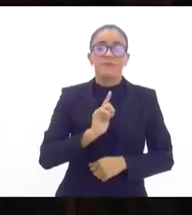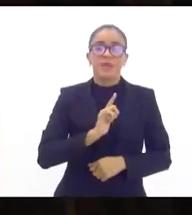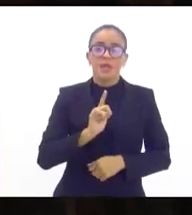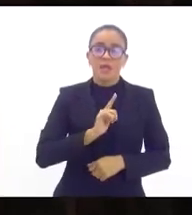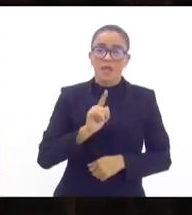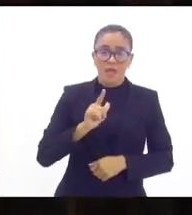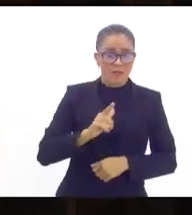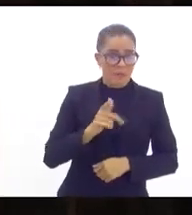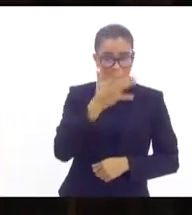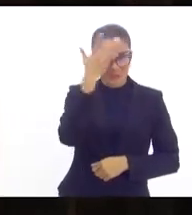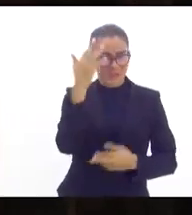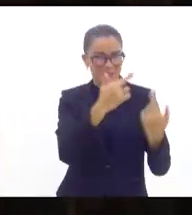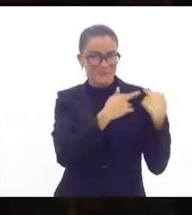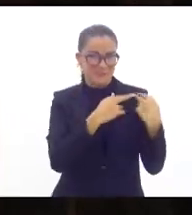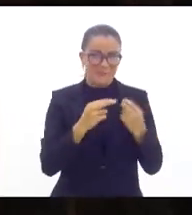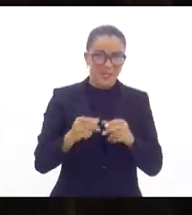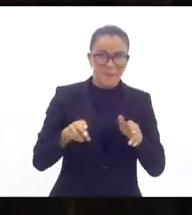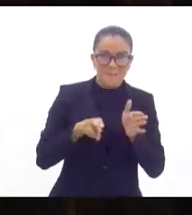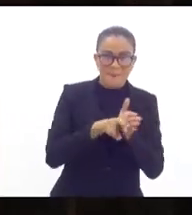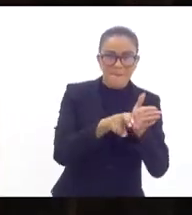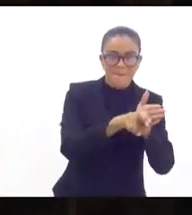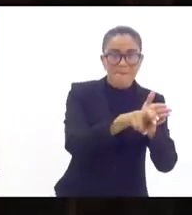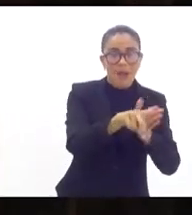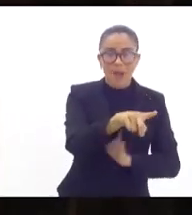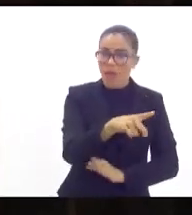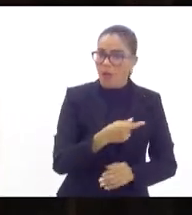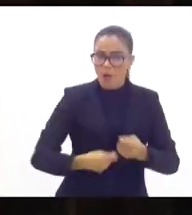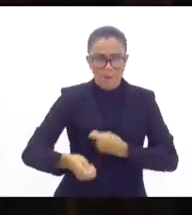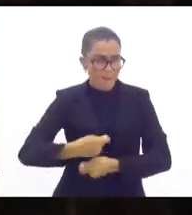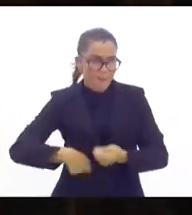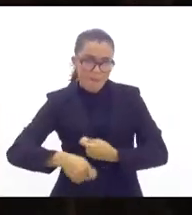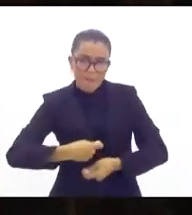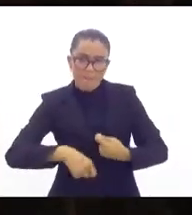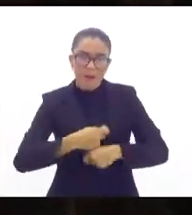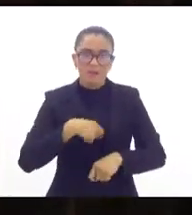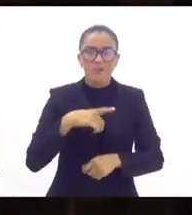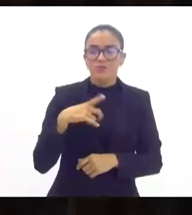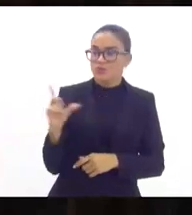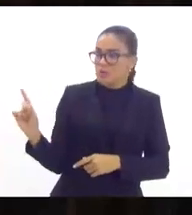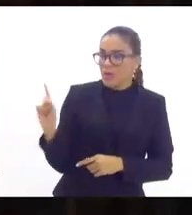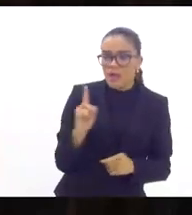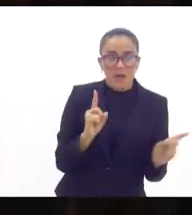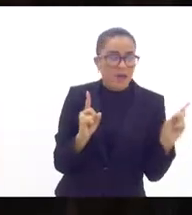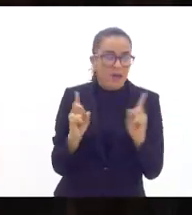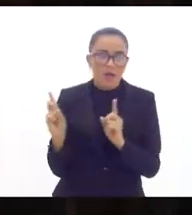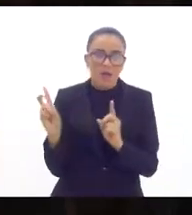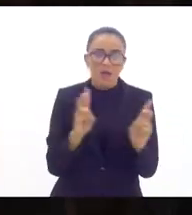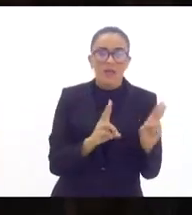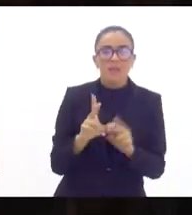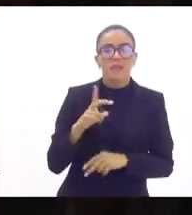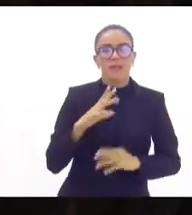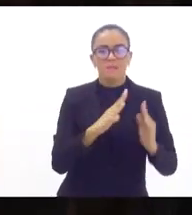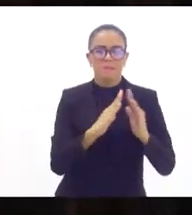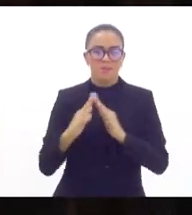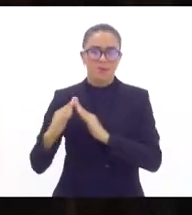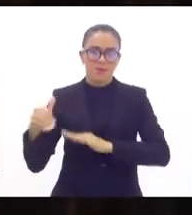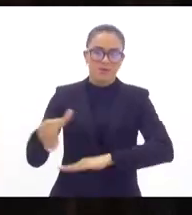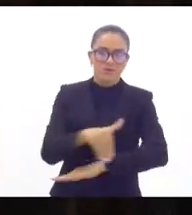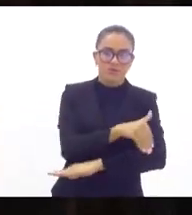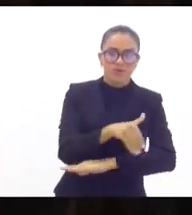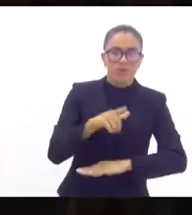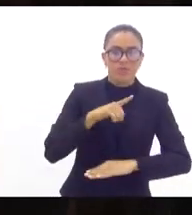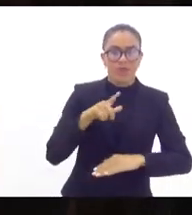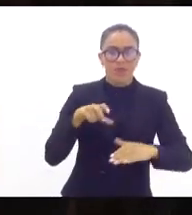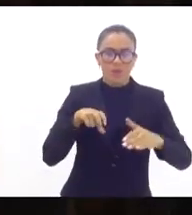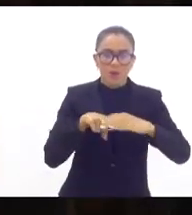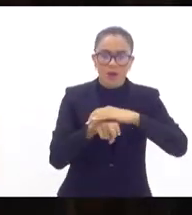máfia eles são uma quadrilha que junta um que já tá ali há muito tempo aí tem um morador da Rua que tem uma garagem